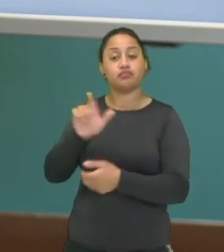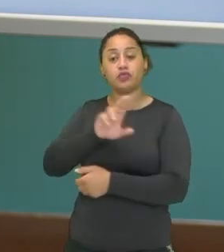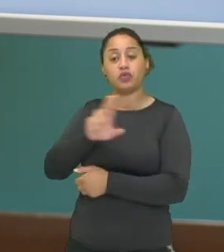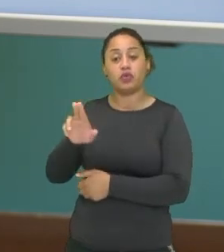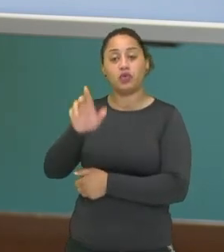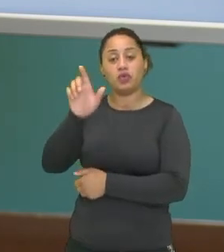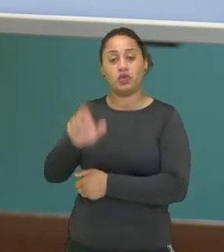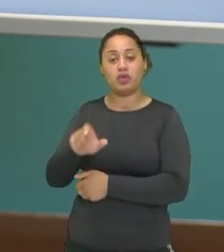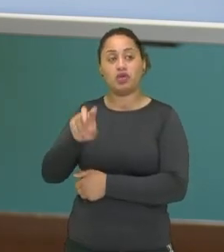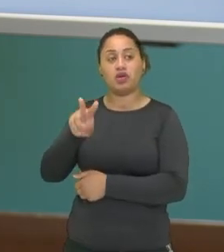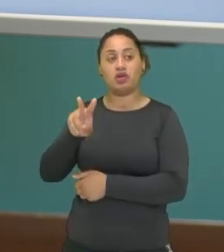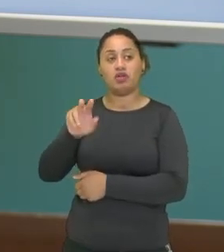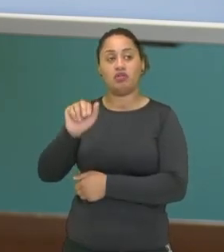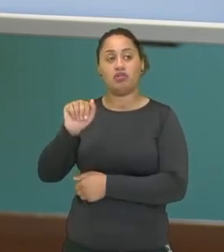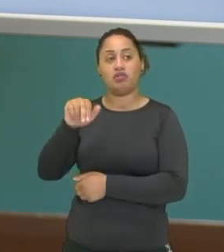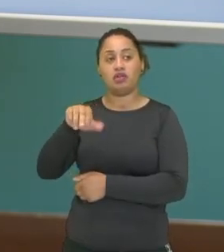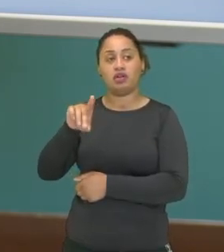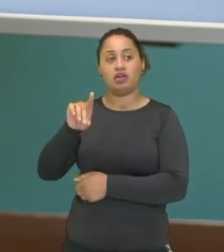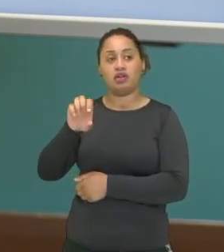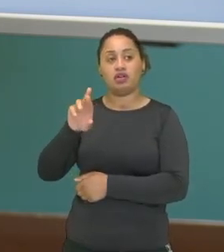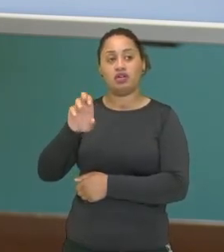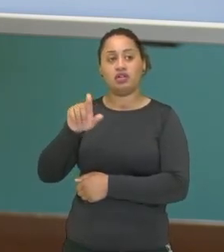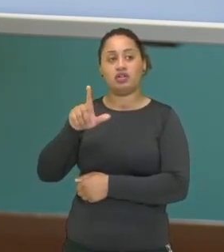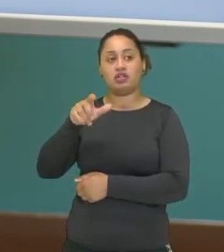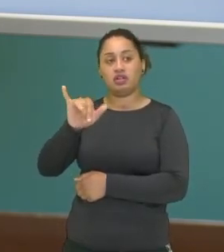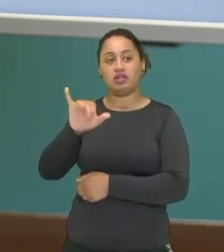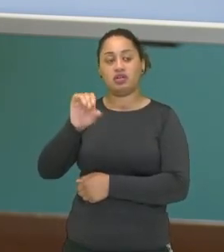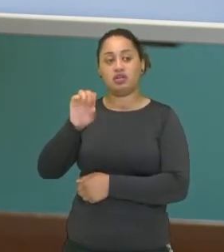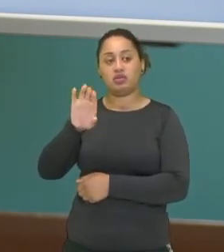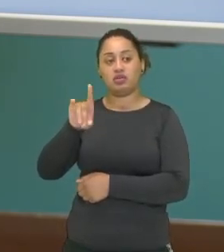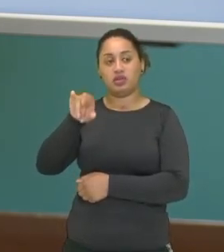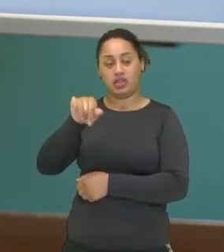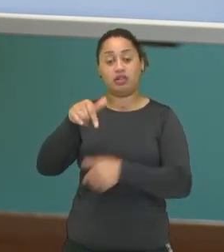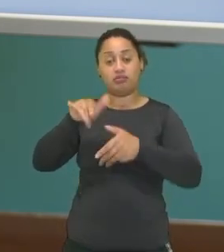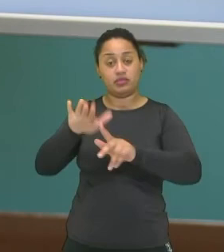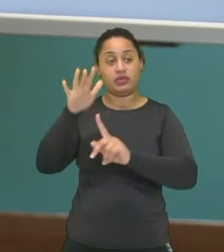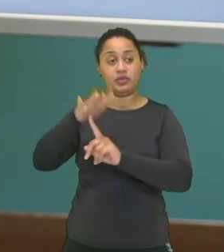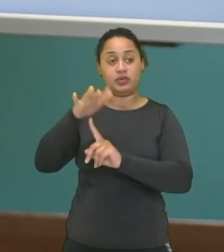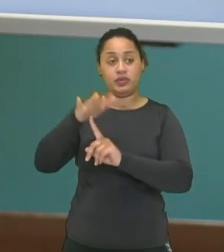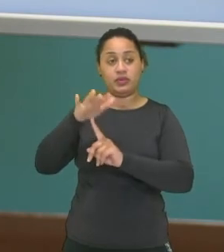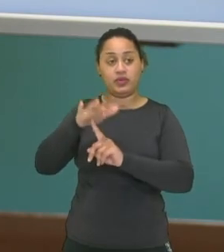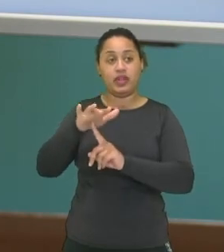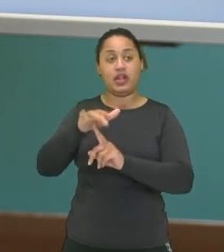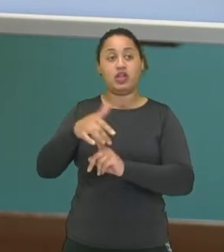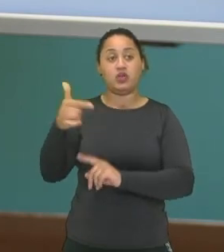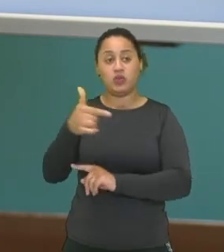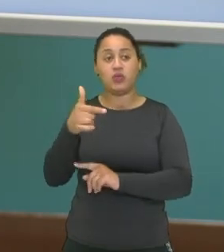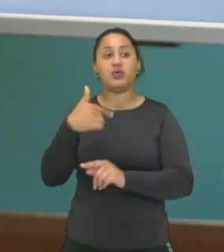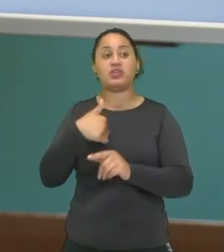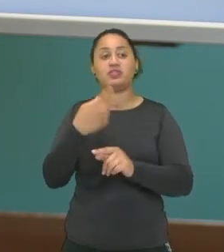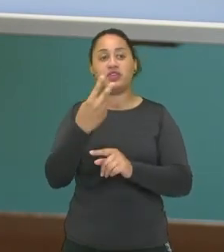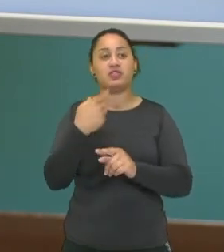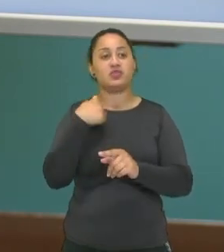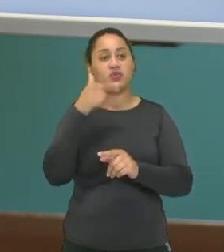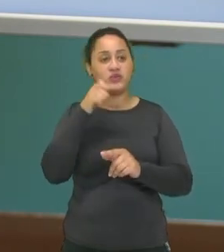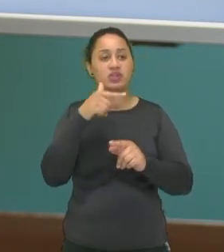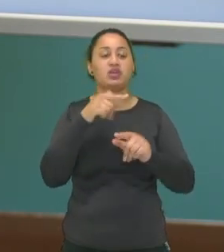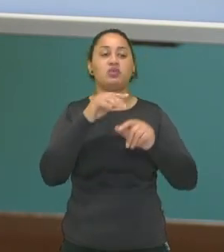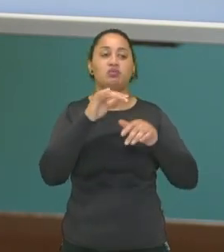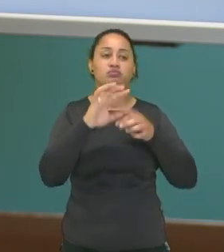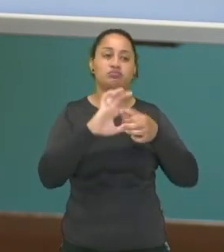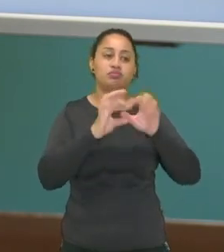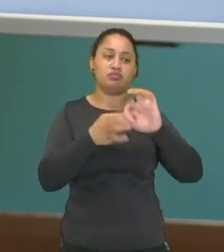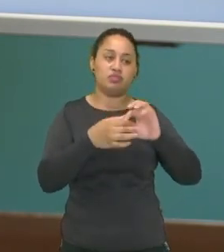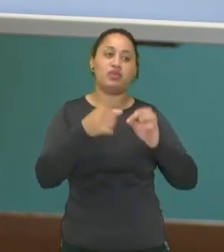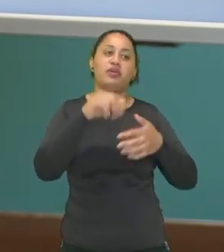Lima, brasileiro, ex-maratonista, paranaense, bicampeão dos Jogos Pan-Americanos, medalha de bronze nos Jogos Olímpicos de